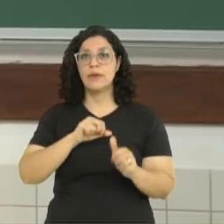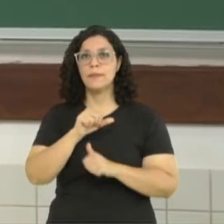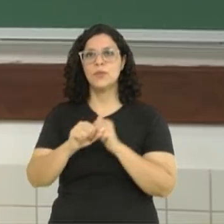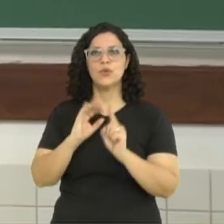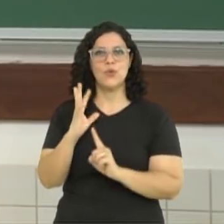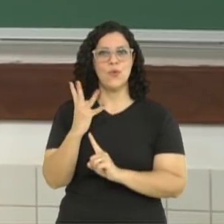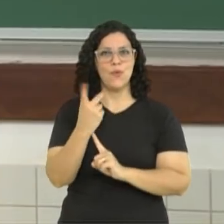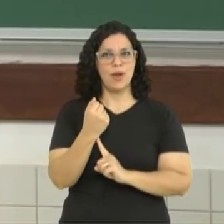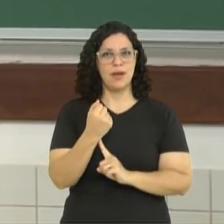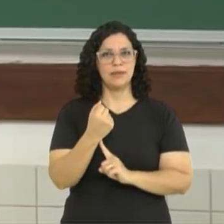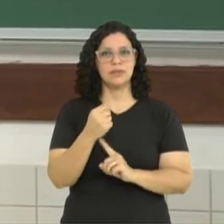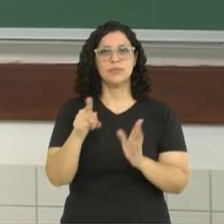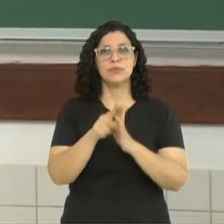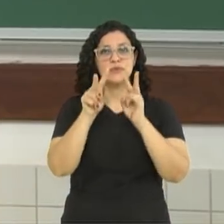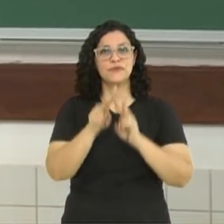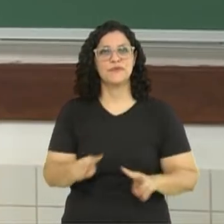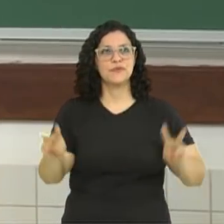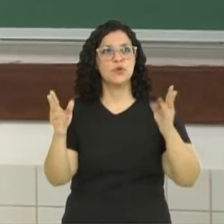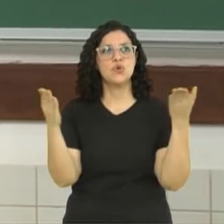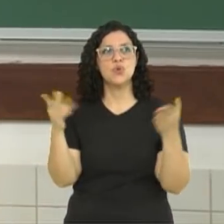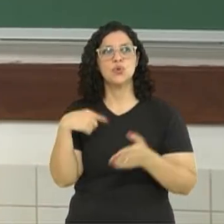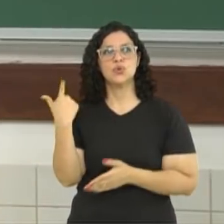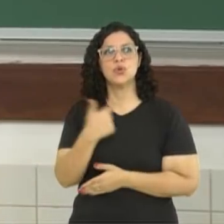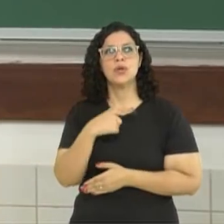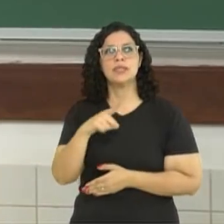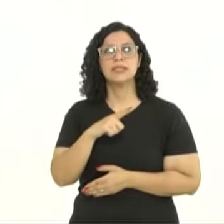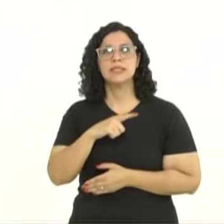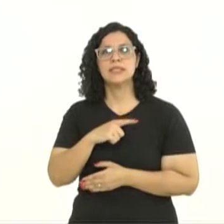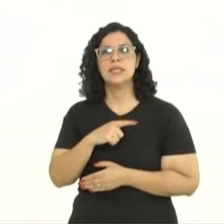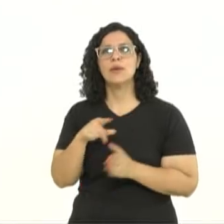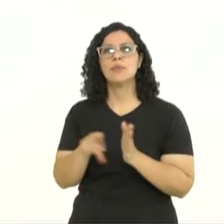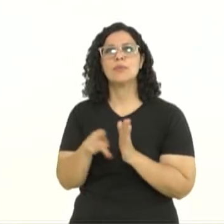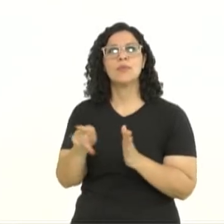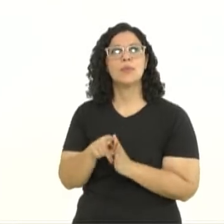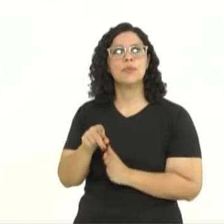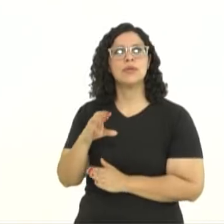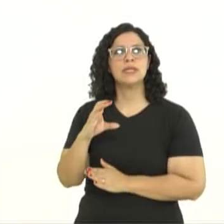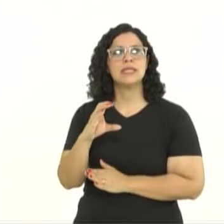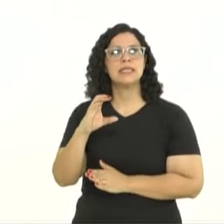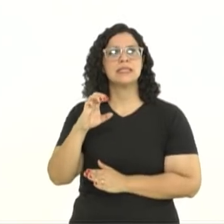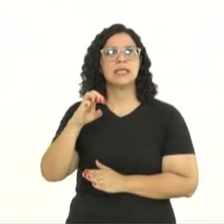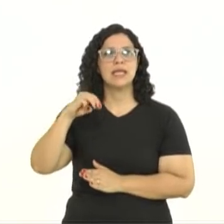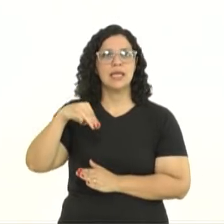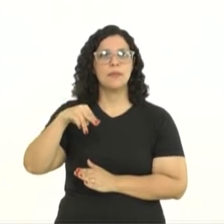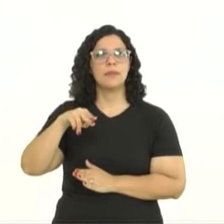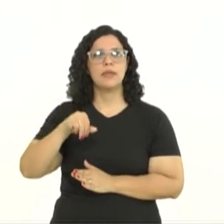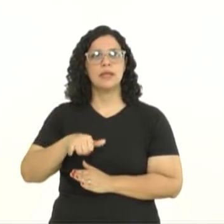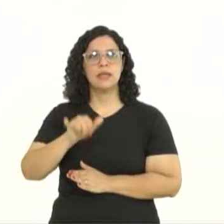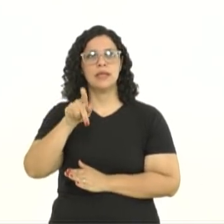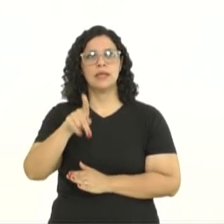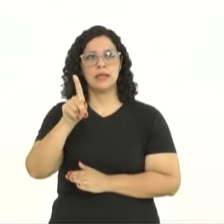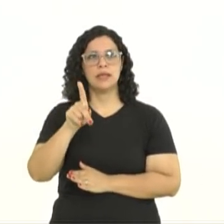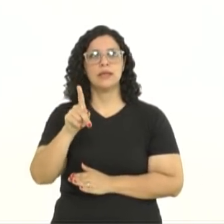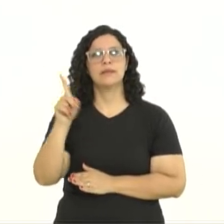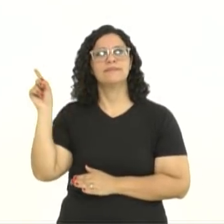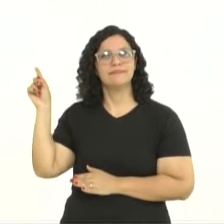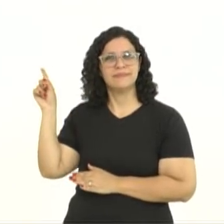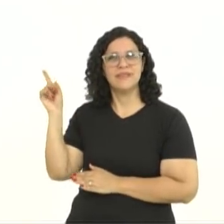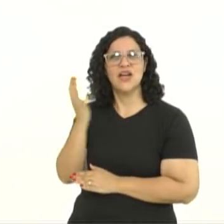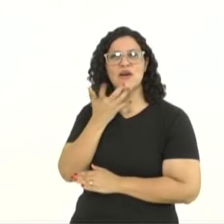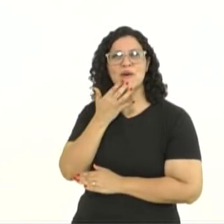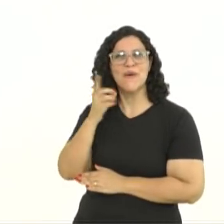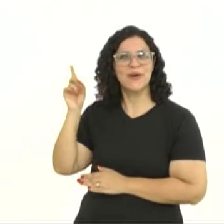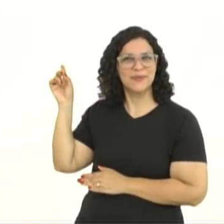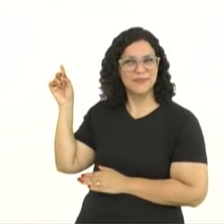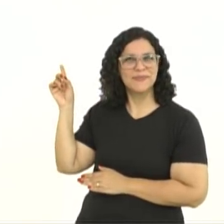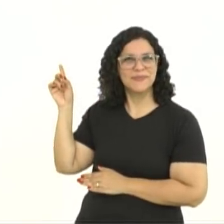artes, e principalmente as artes visuais. E hoje nós temos o modo CMYK. O que é o CMYK? O CMYK é o ciano, magenta, o amarelo e o